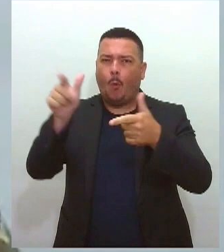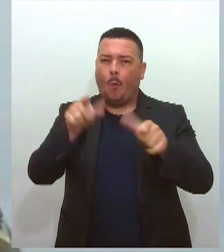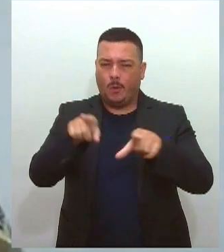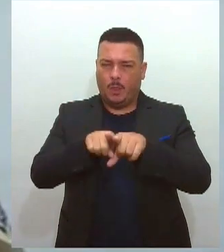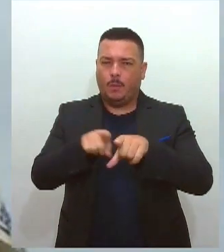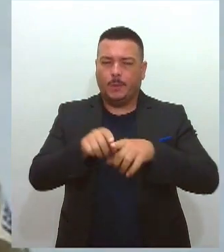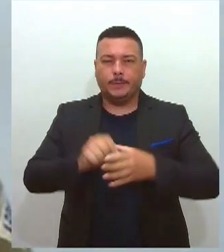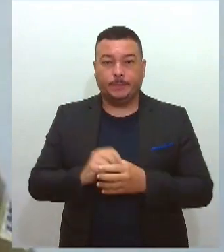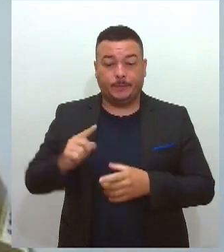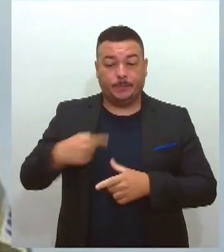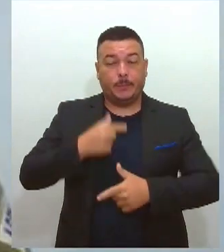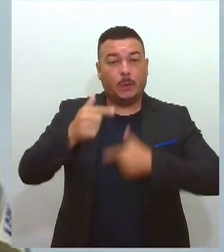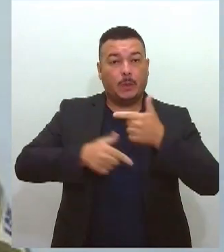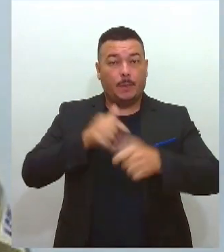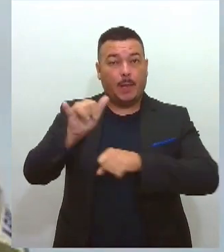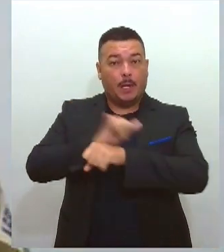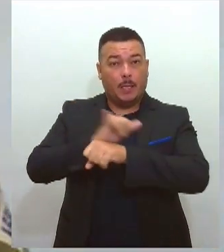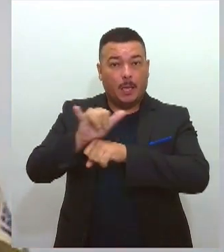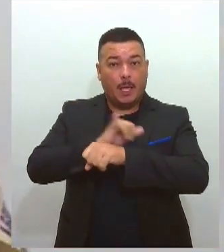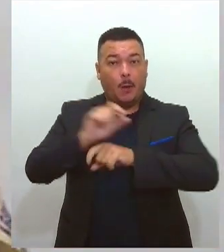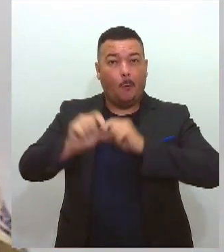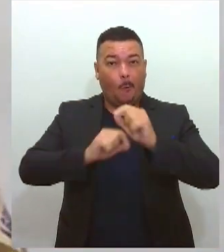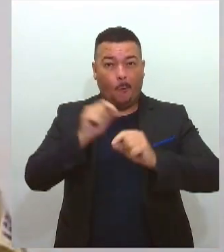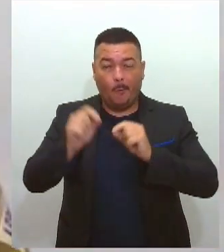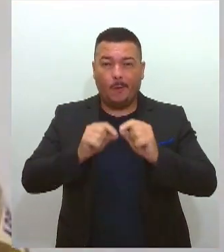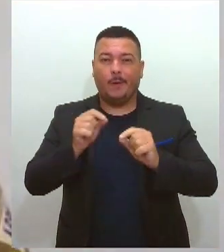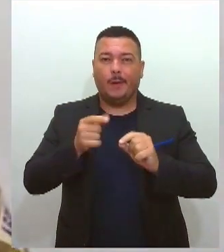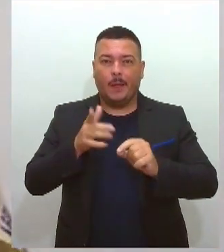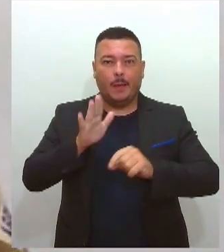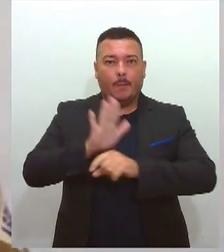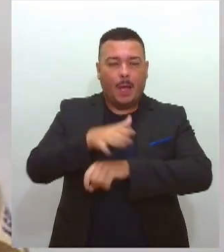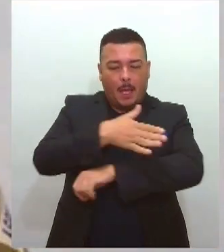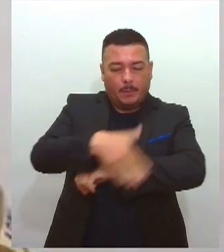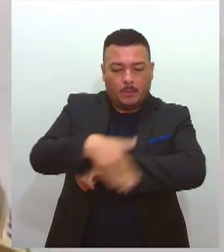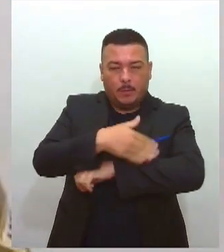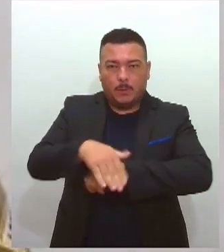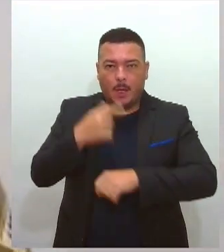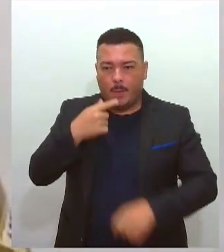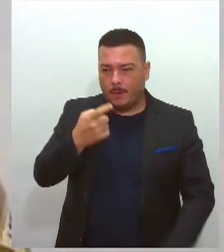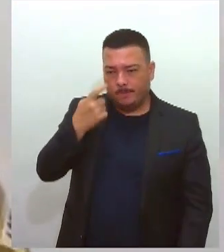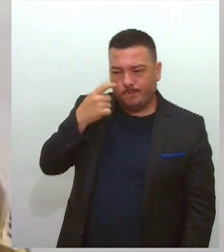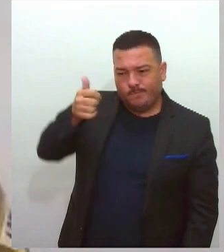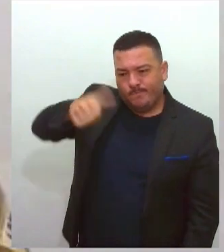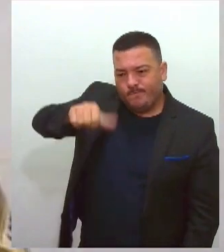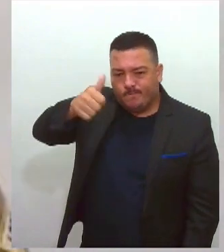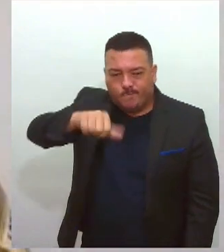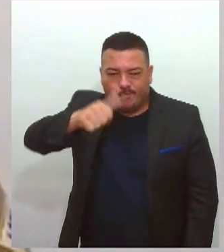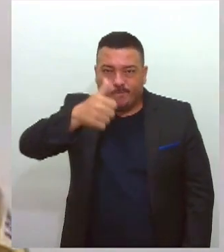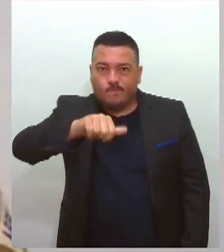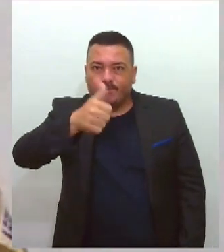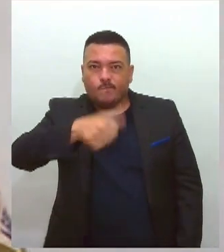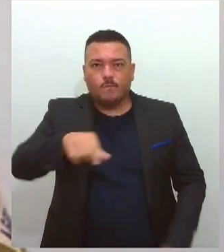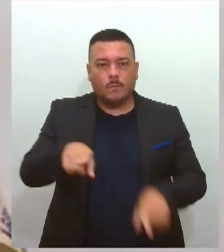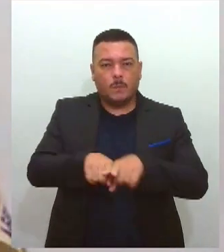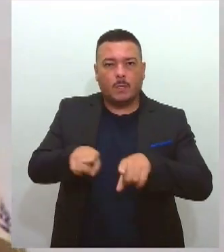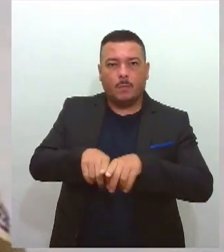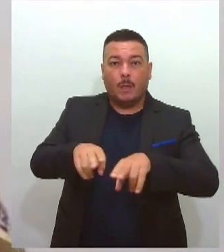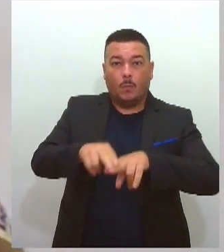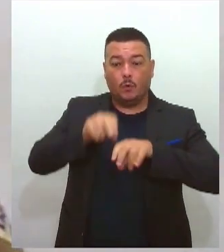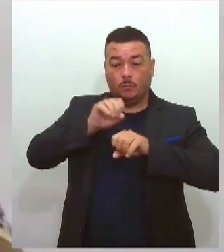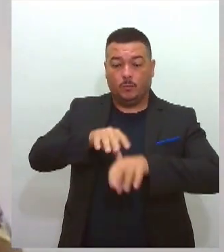ações elas são voltadas tanto em ações de rua, como blitz, como ações educativas em faixas de